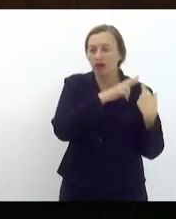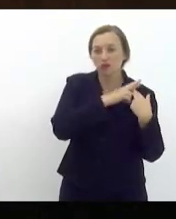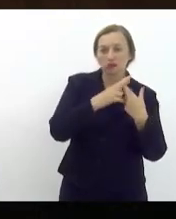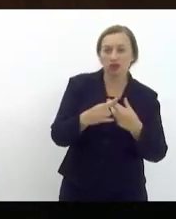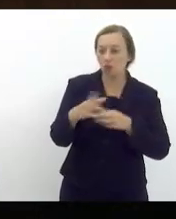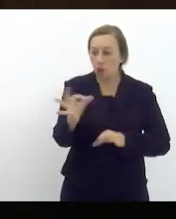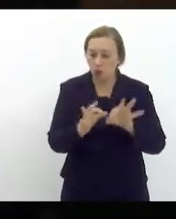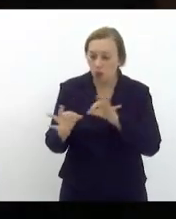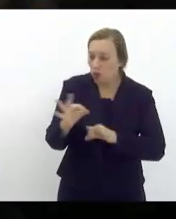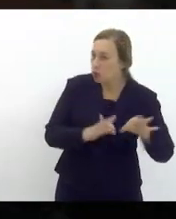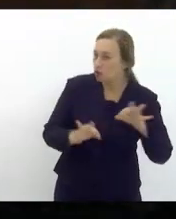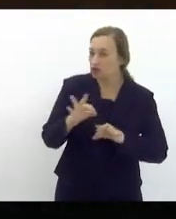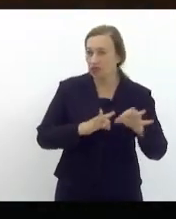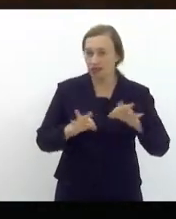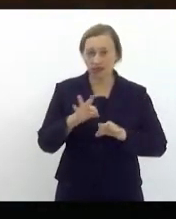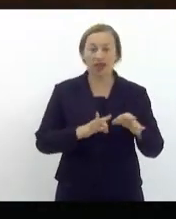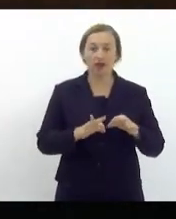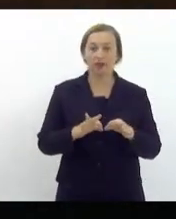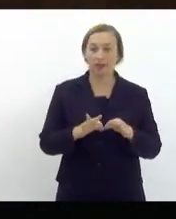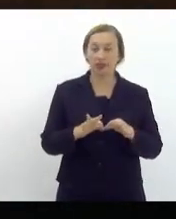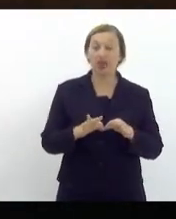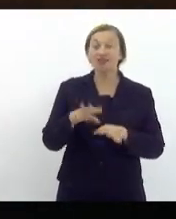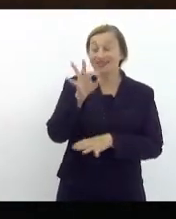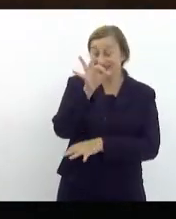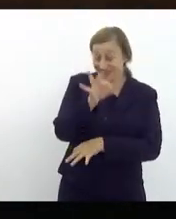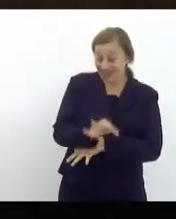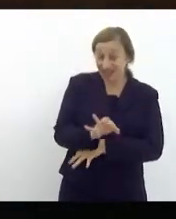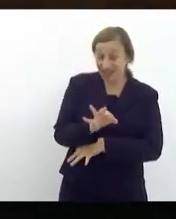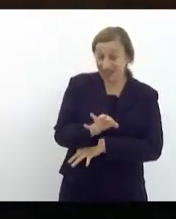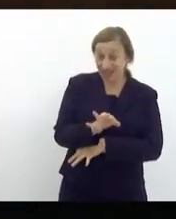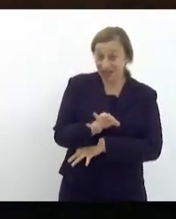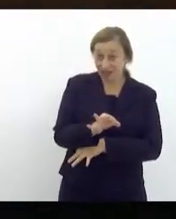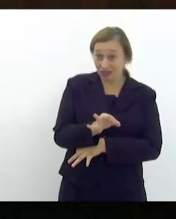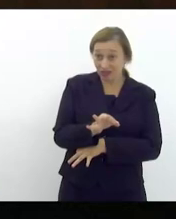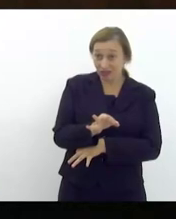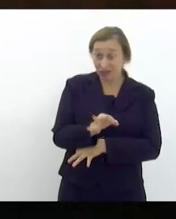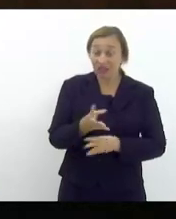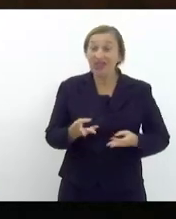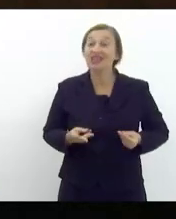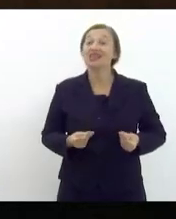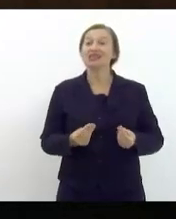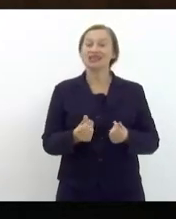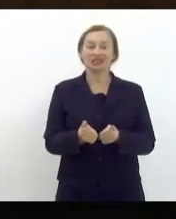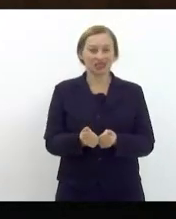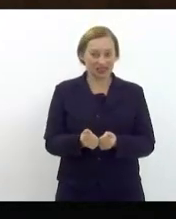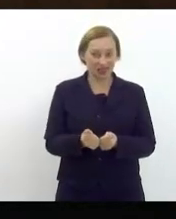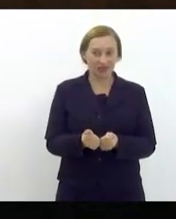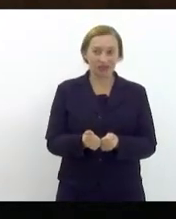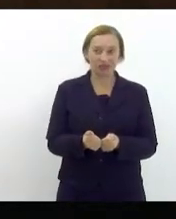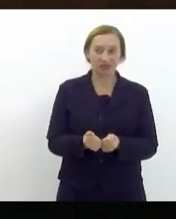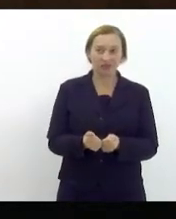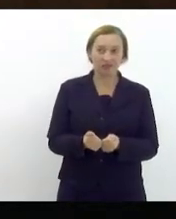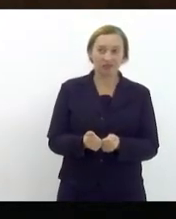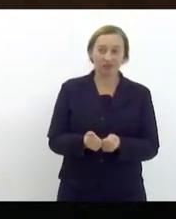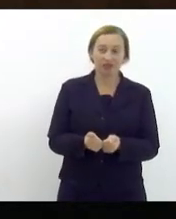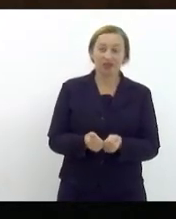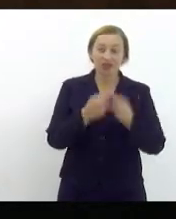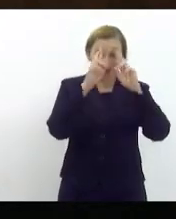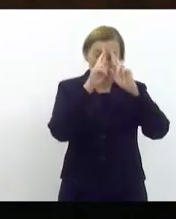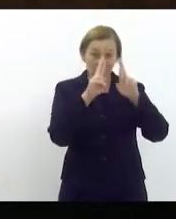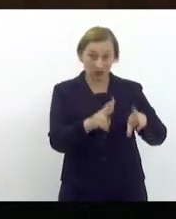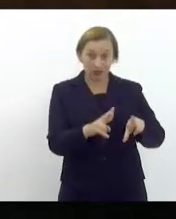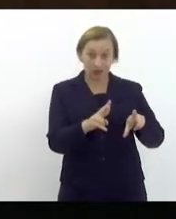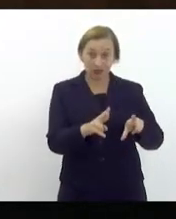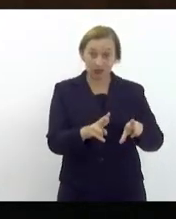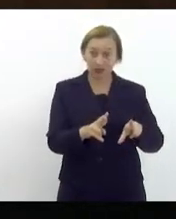organizar de forma legal de forma sensível e de forma responsável